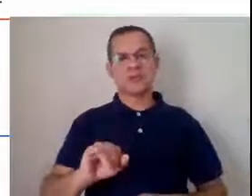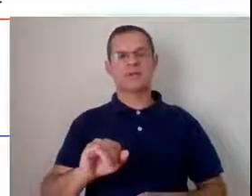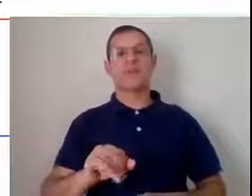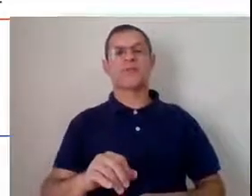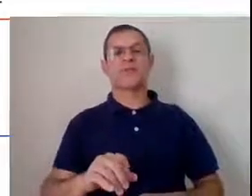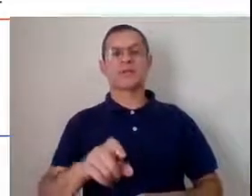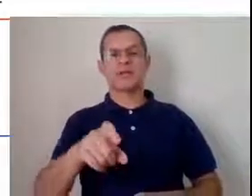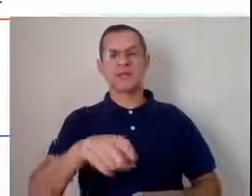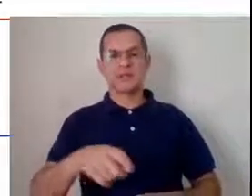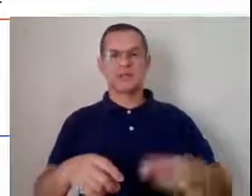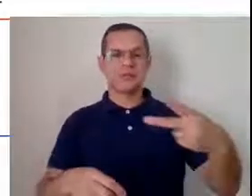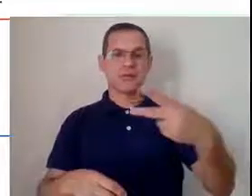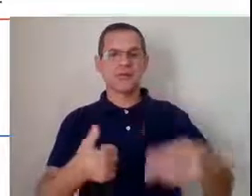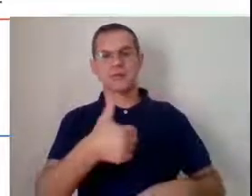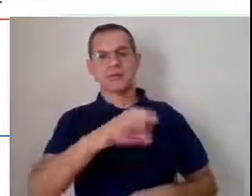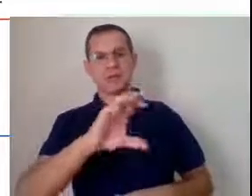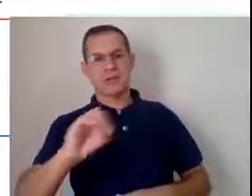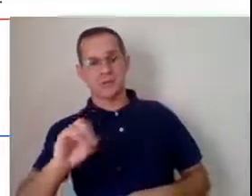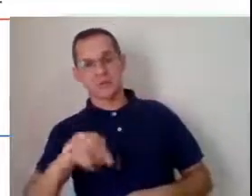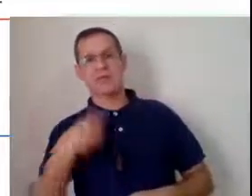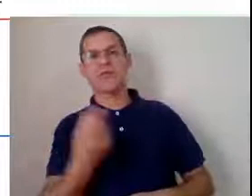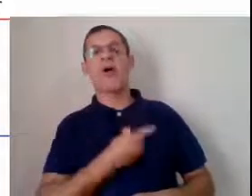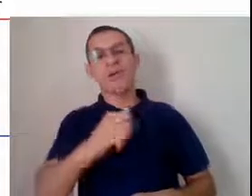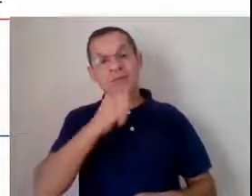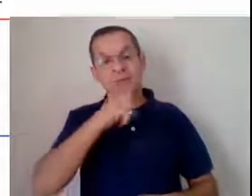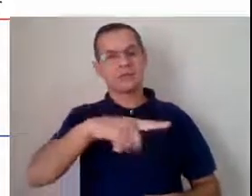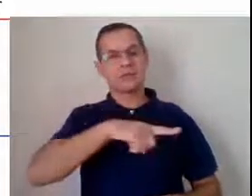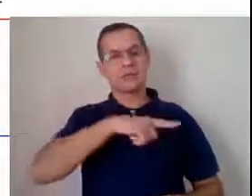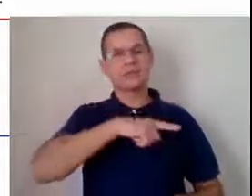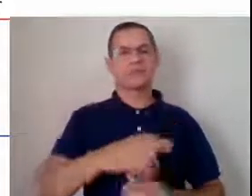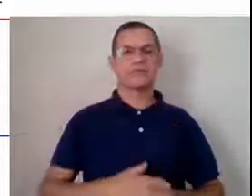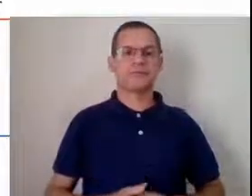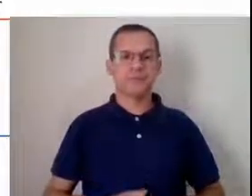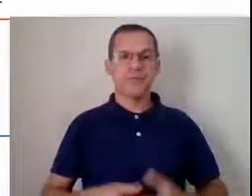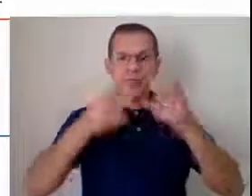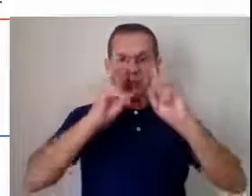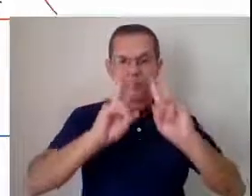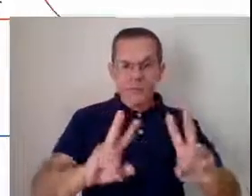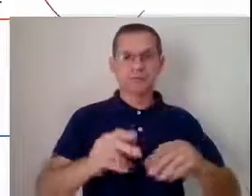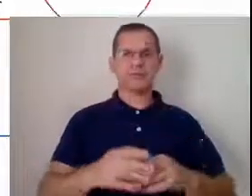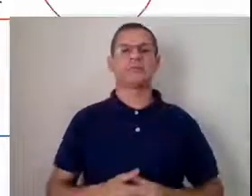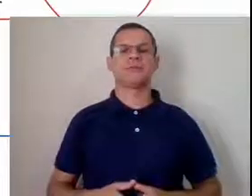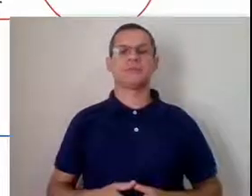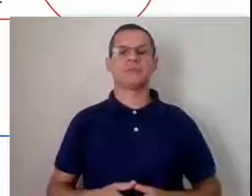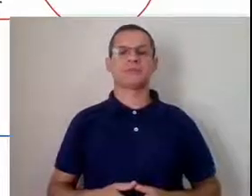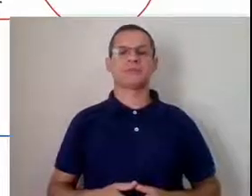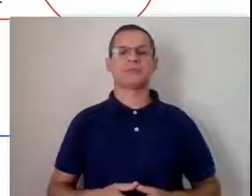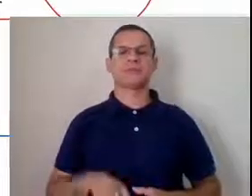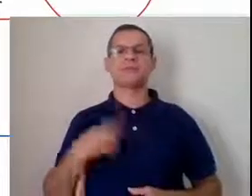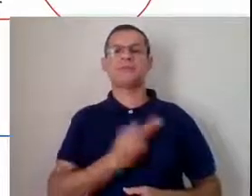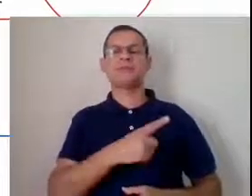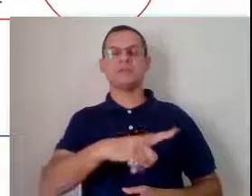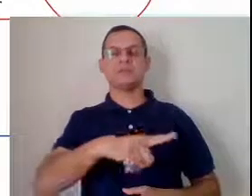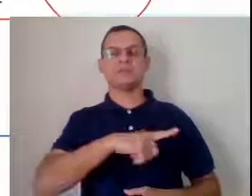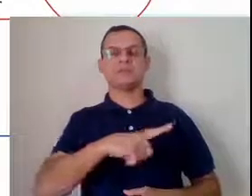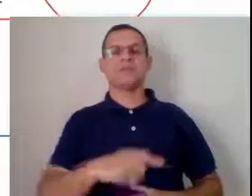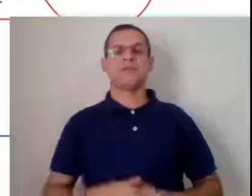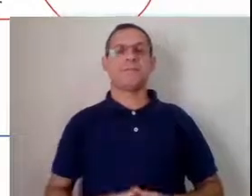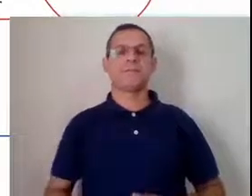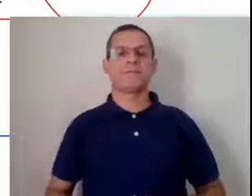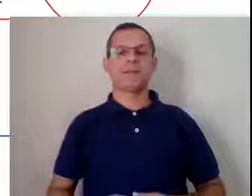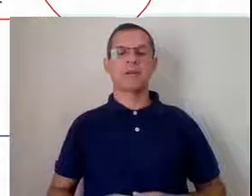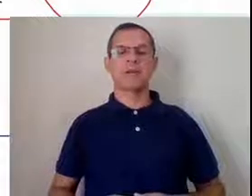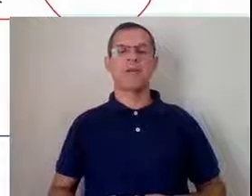menor que 10, tá? E nós ainda temos visualmente, né? Nós temos